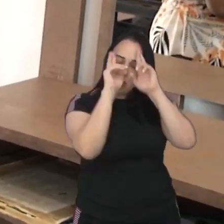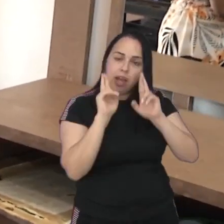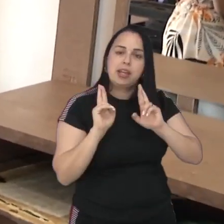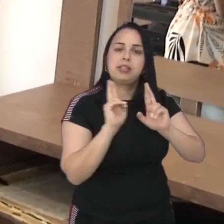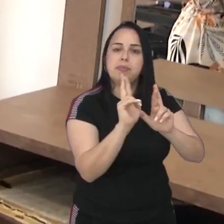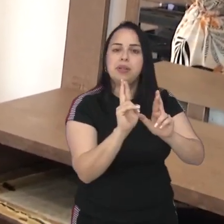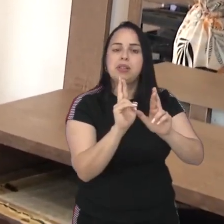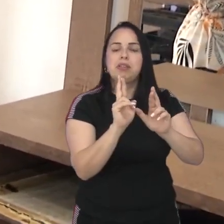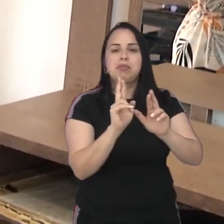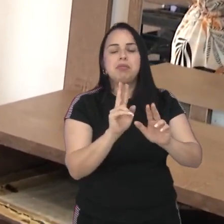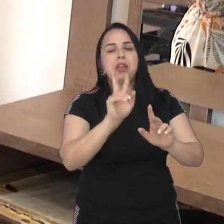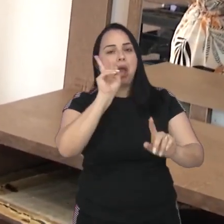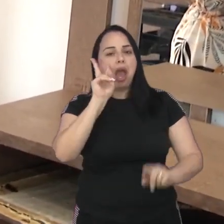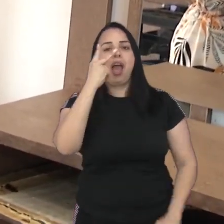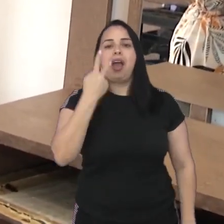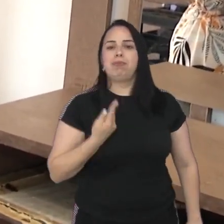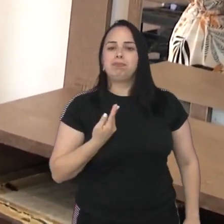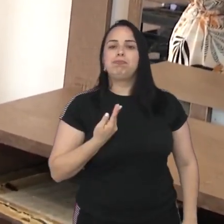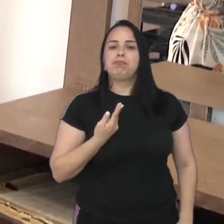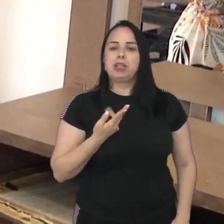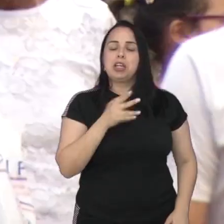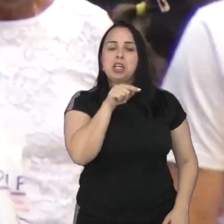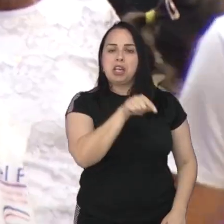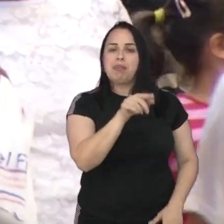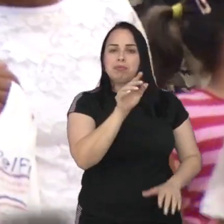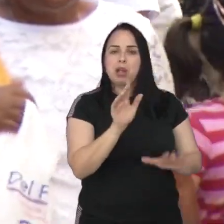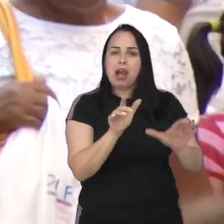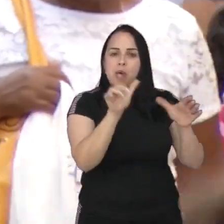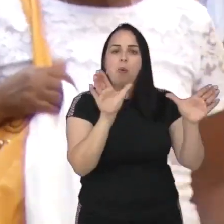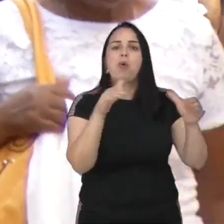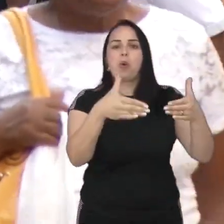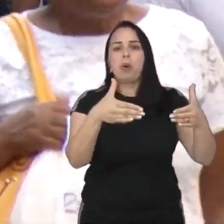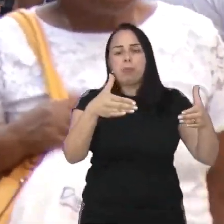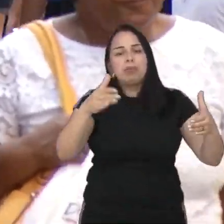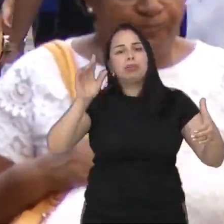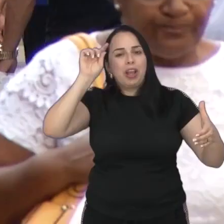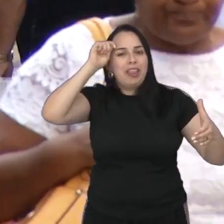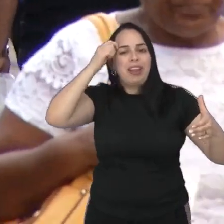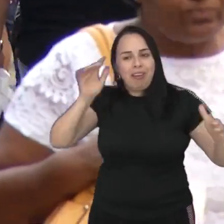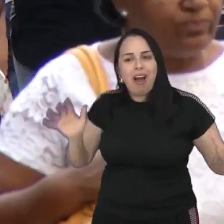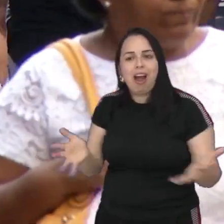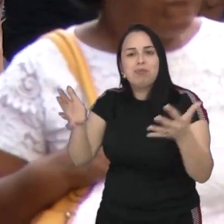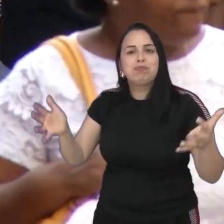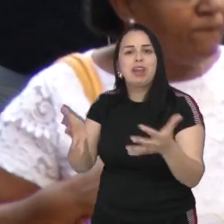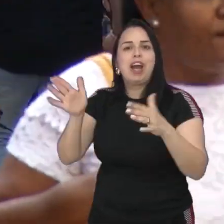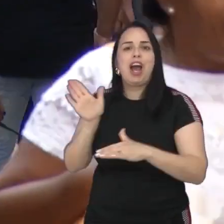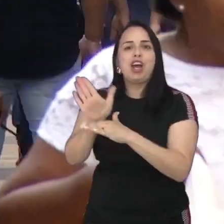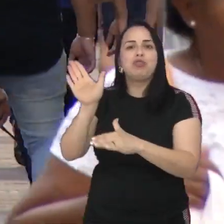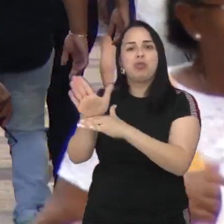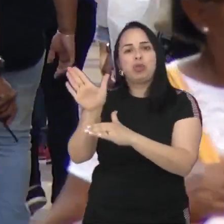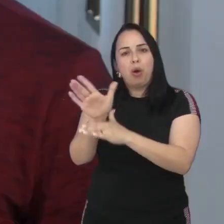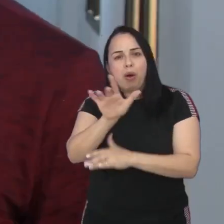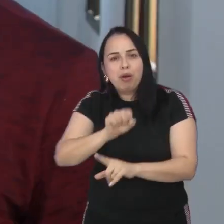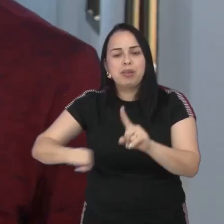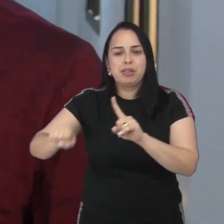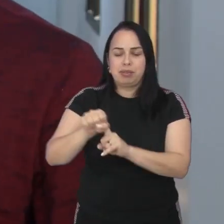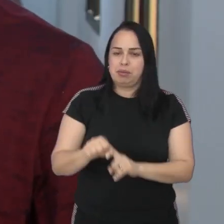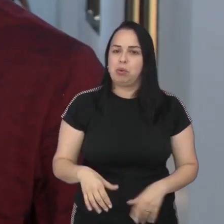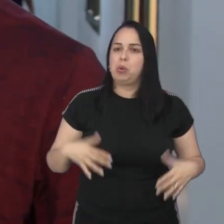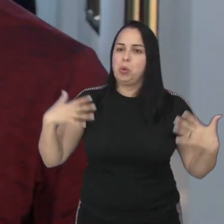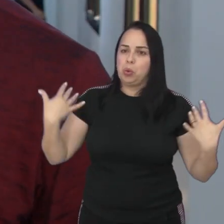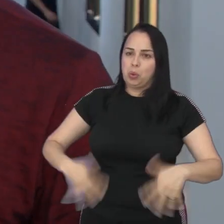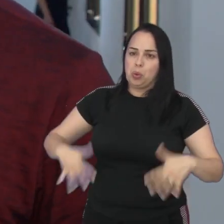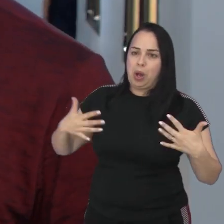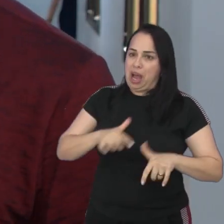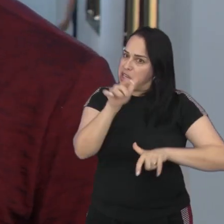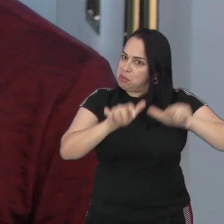cultura de respeito e de reconhecimento da contribuição dos negros para o desenvolvimento do país. O negro também